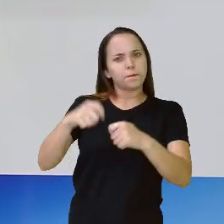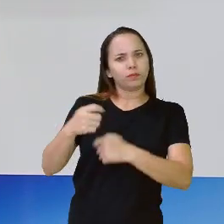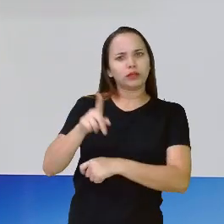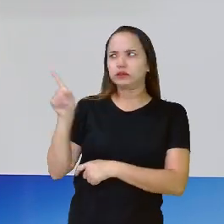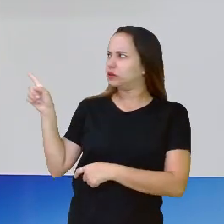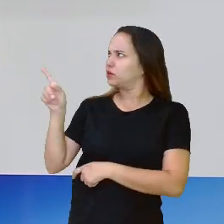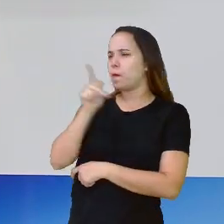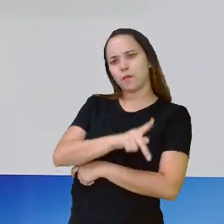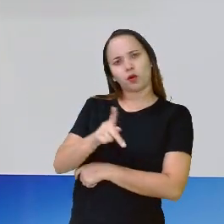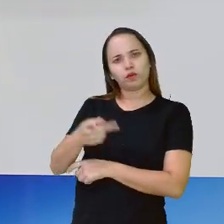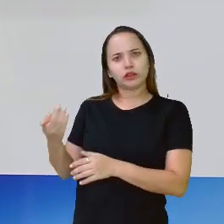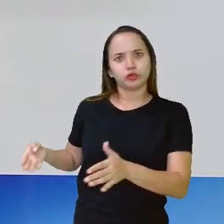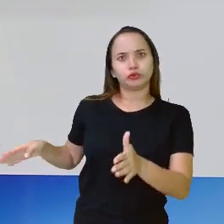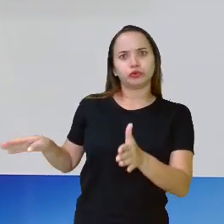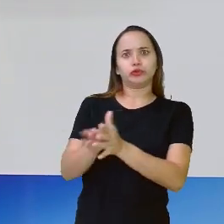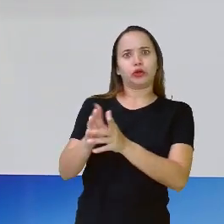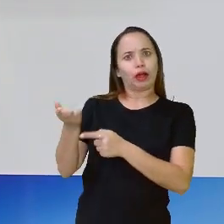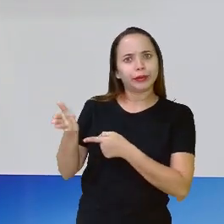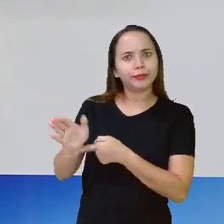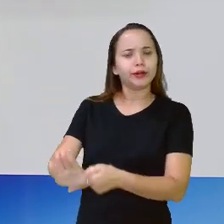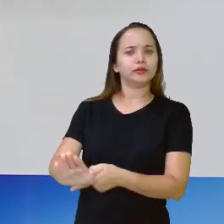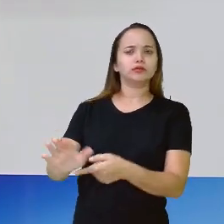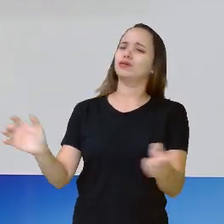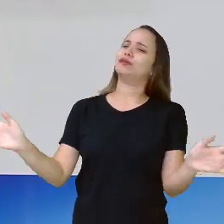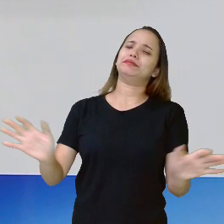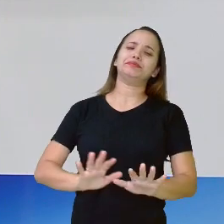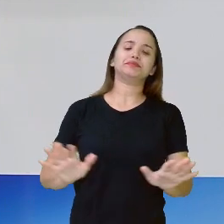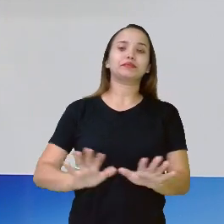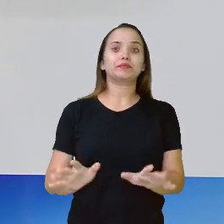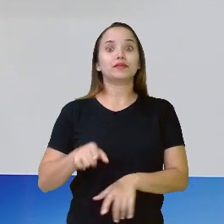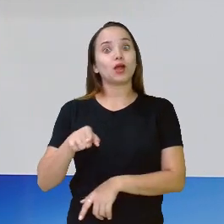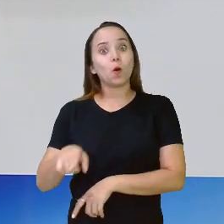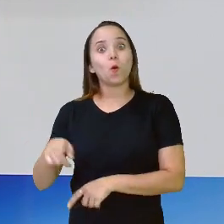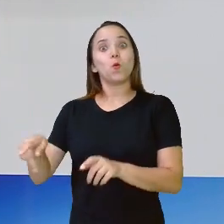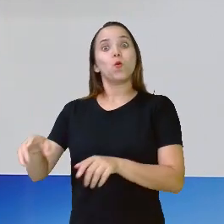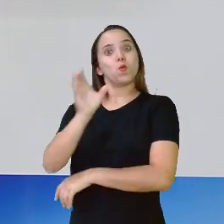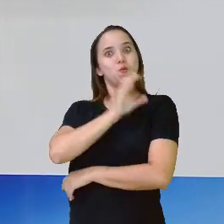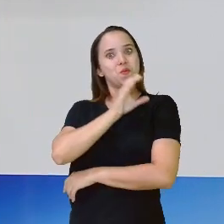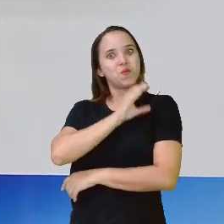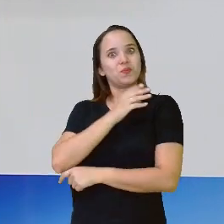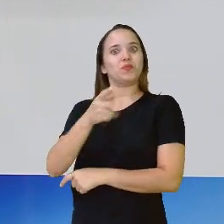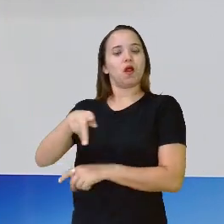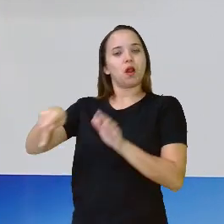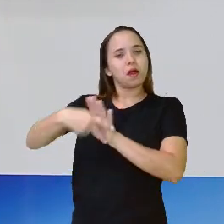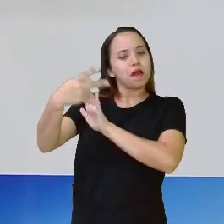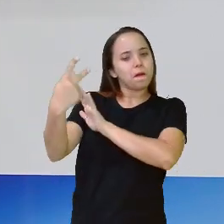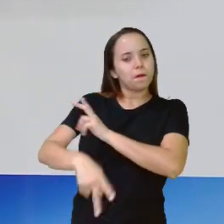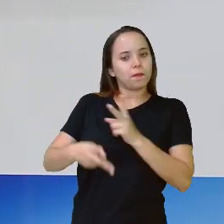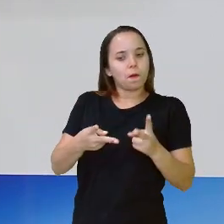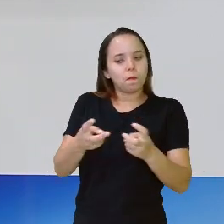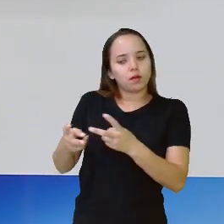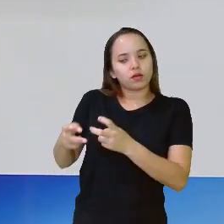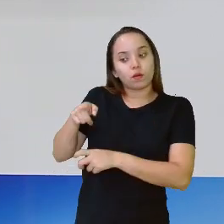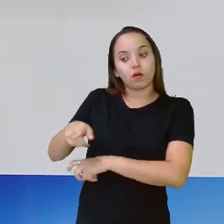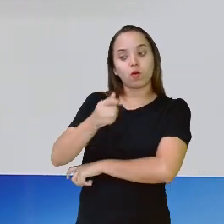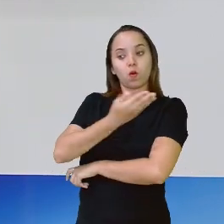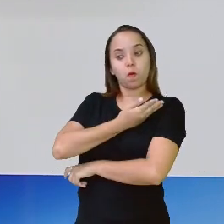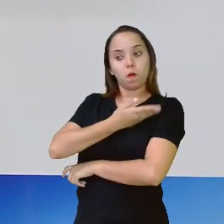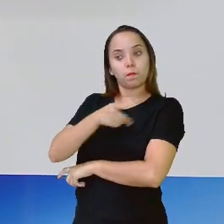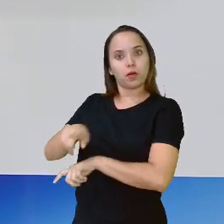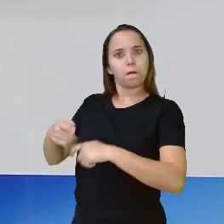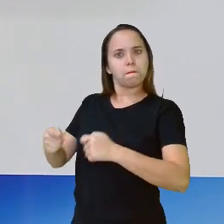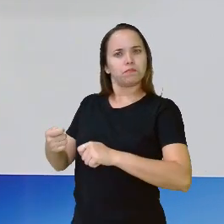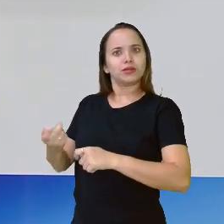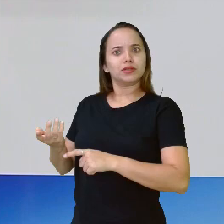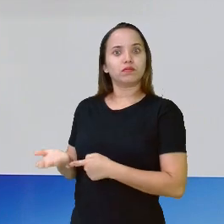vir um supervisor, não precisou. O próprio colega percebeu a necessidade do amigo